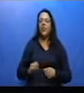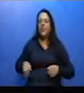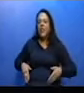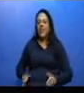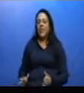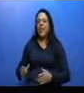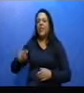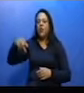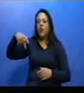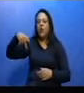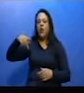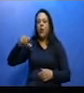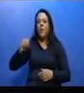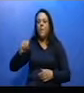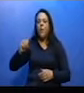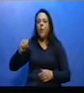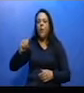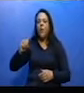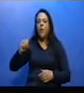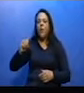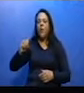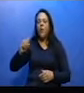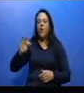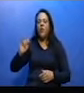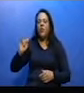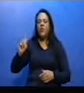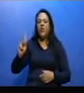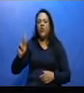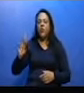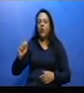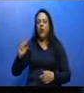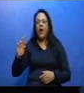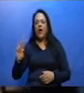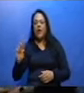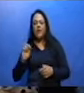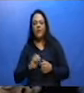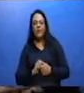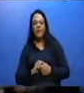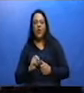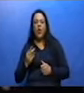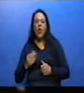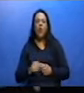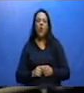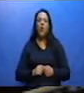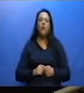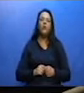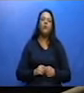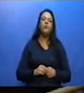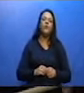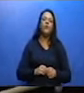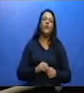de gaúcho. E quem nasce no estado de São Paulo? Como que é chamado?